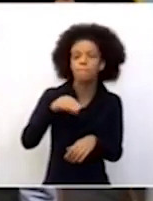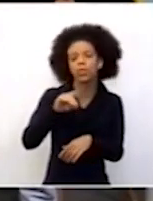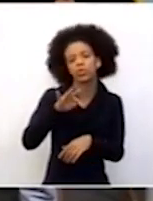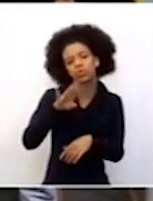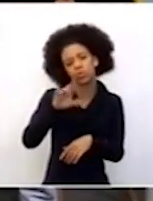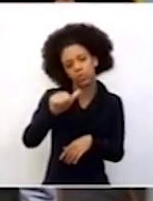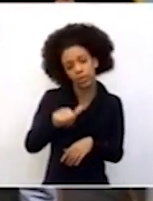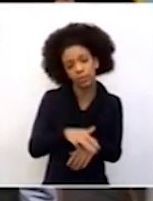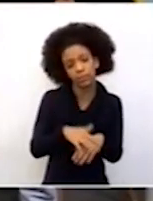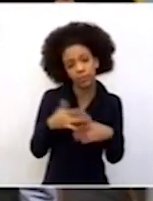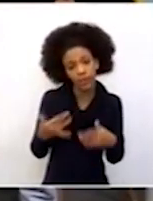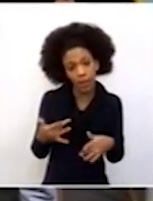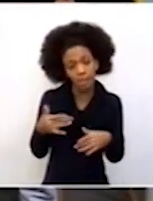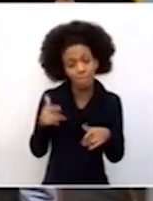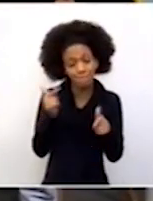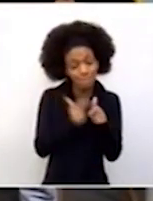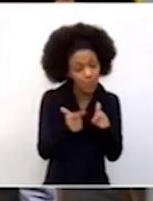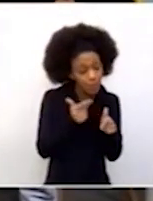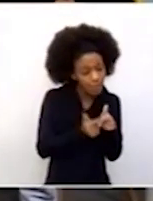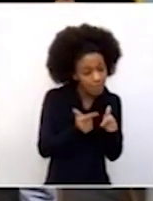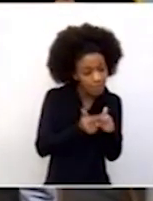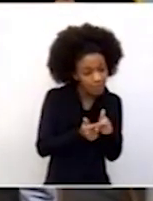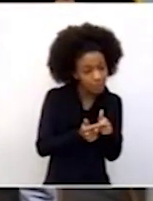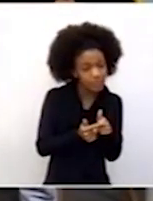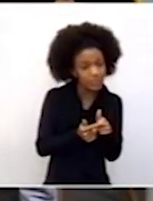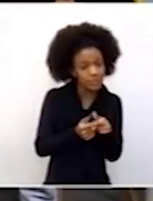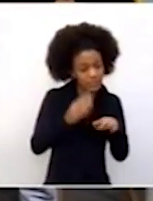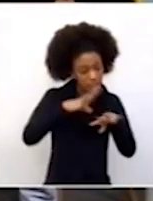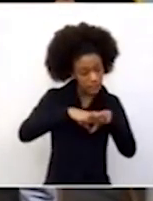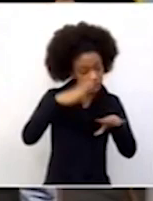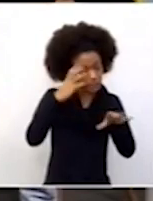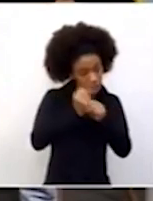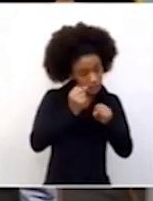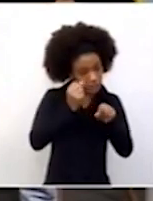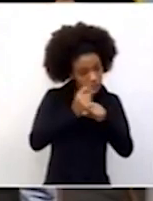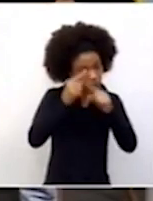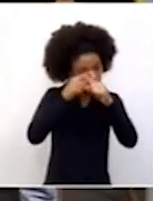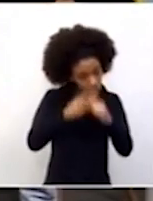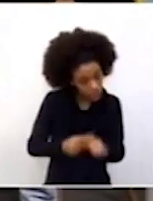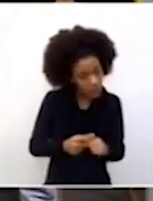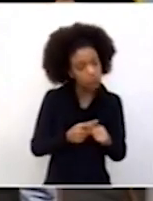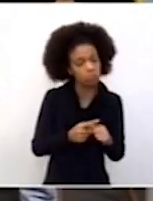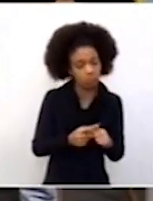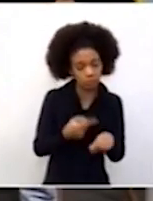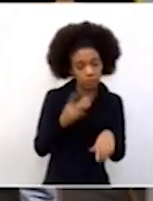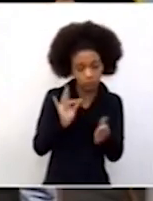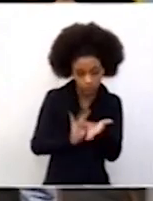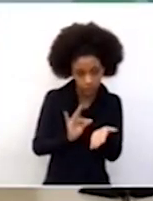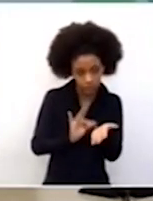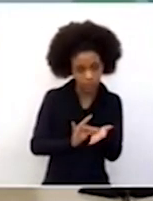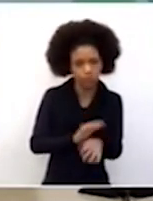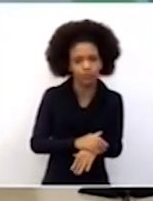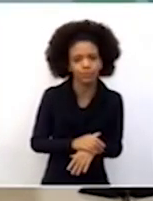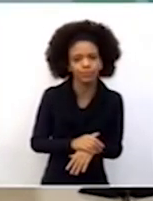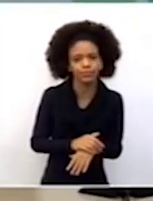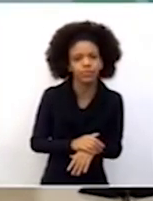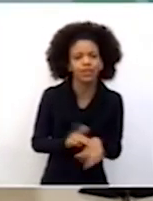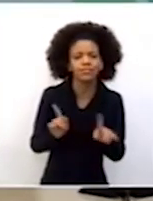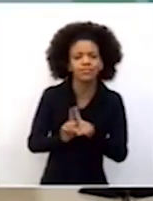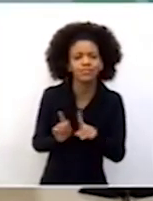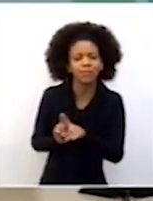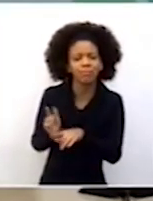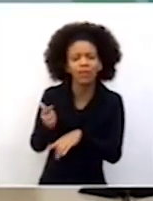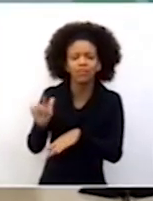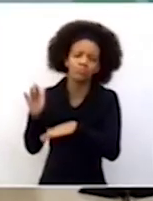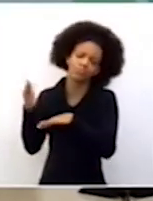campo multiplicativo no concreto. Tivemos aqui também outras participações que, infelizmente, pela quantidade,